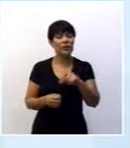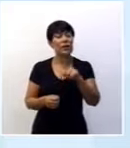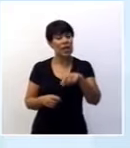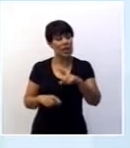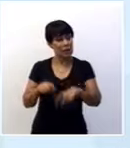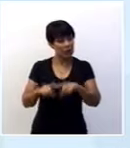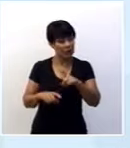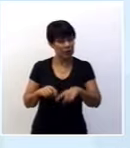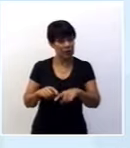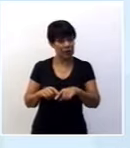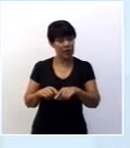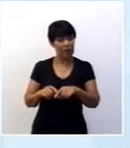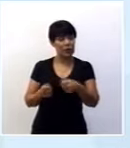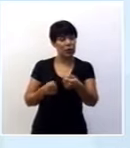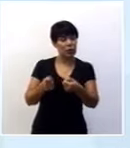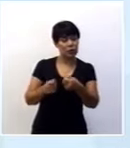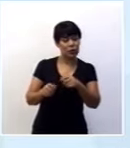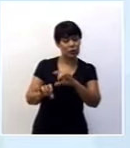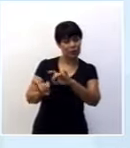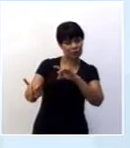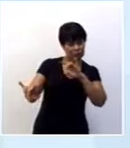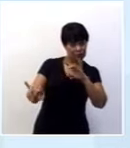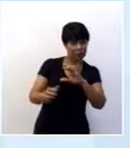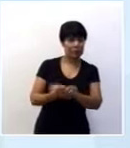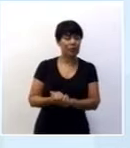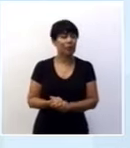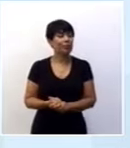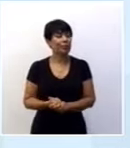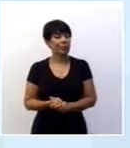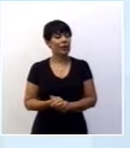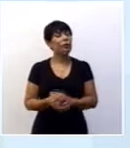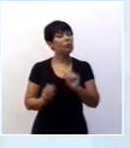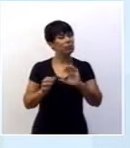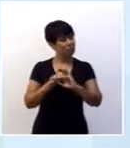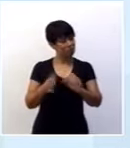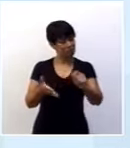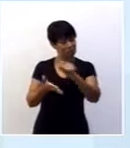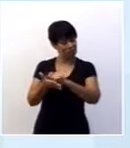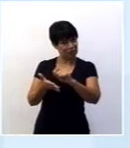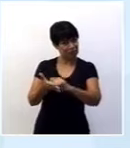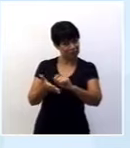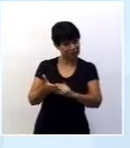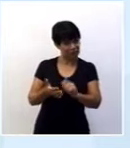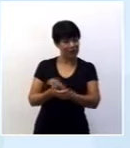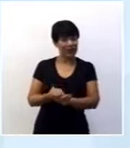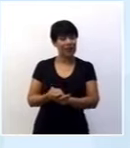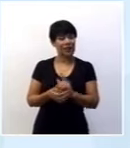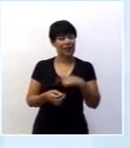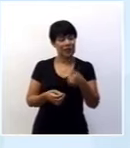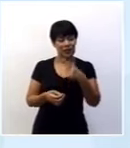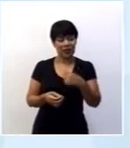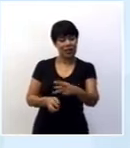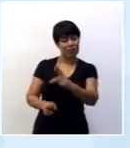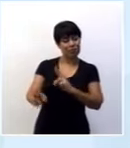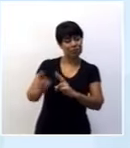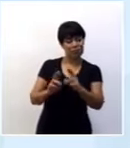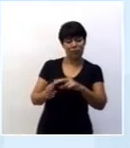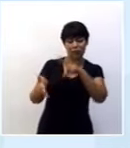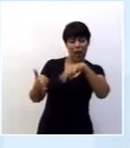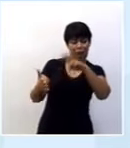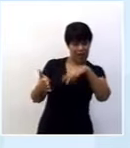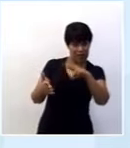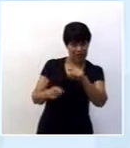produtos do sensoramento remoto, tá? Então, vamos escrevendo aí no chat que a gente vai tendo esse retorno, esse feedback